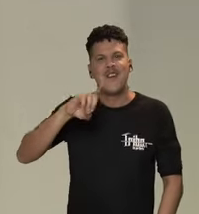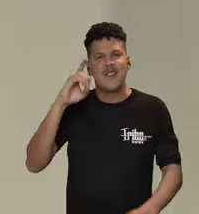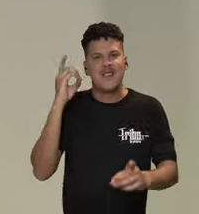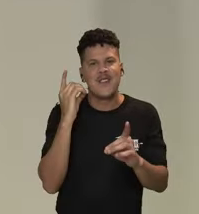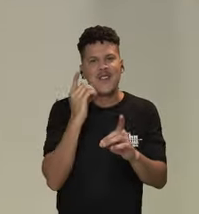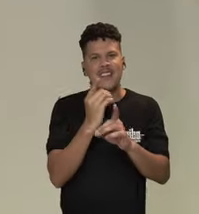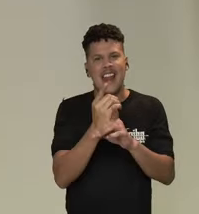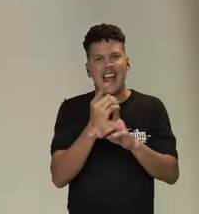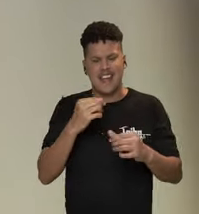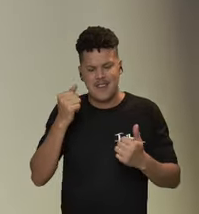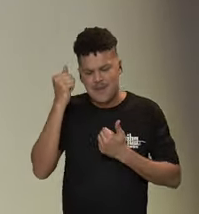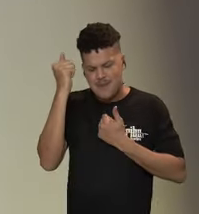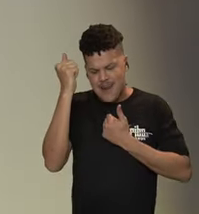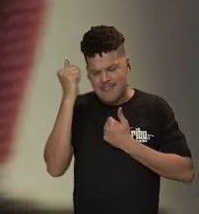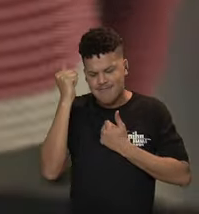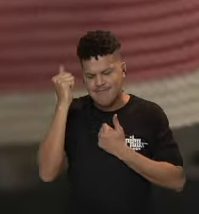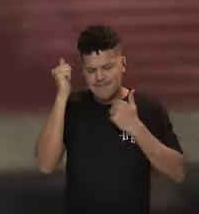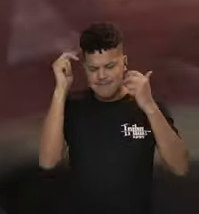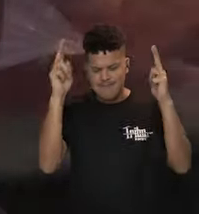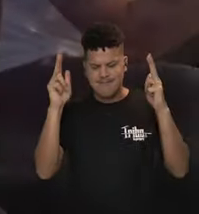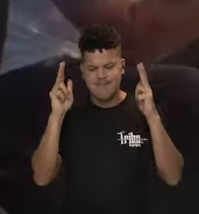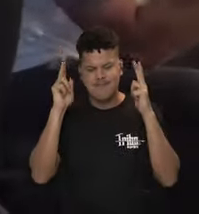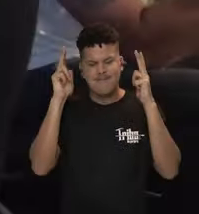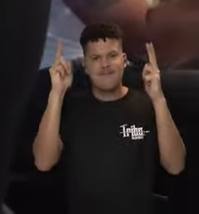No baile, no baile, no baile,